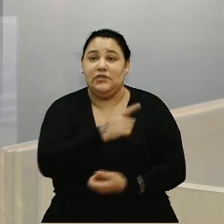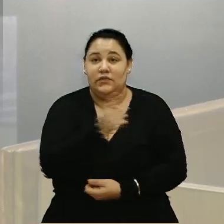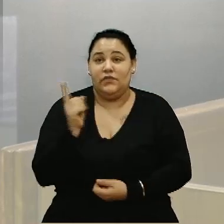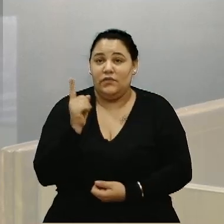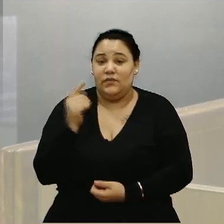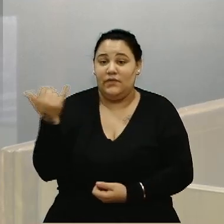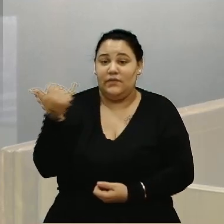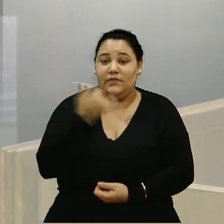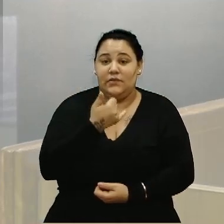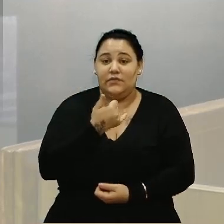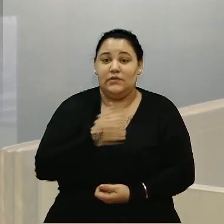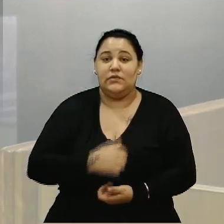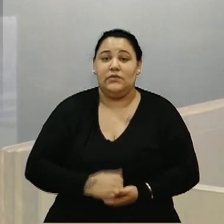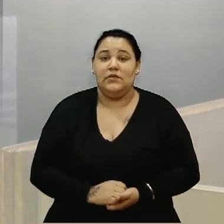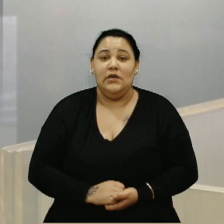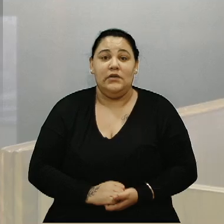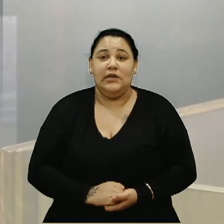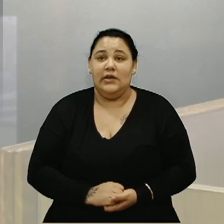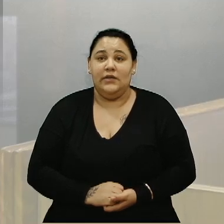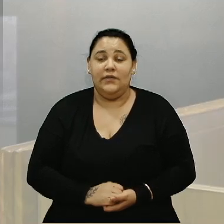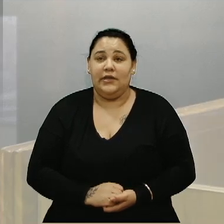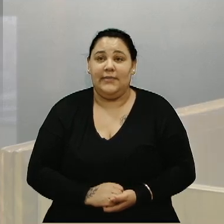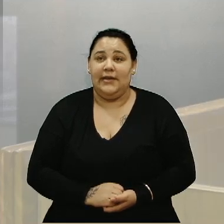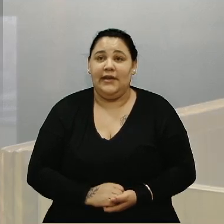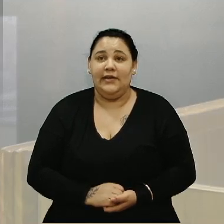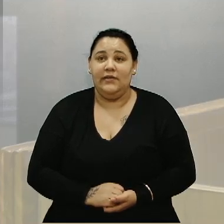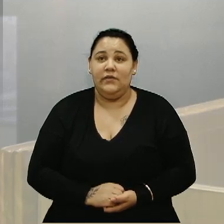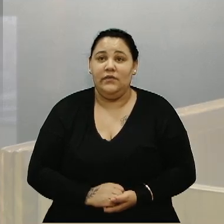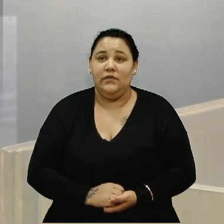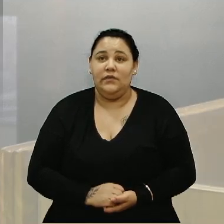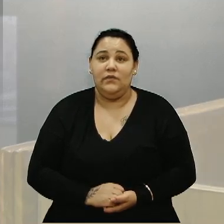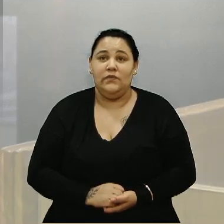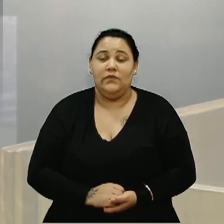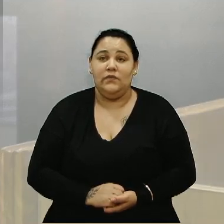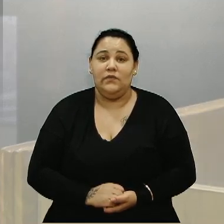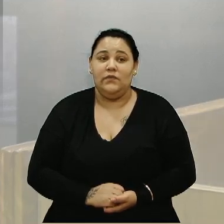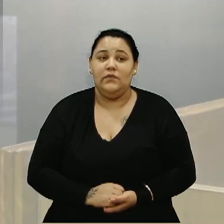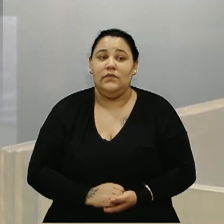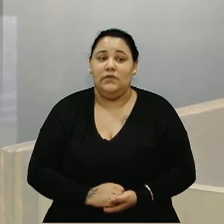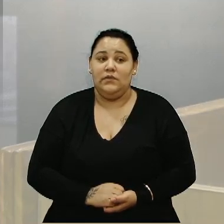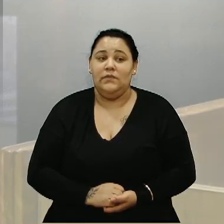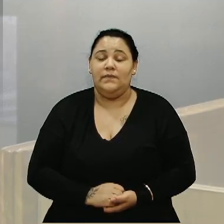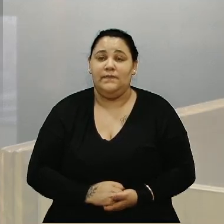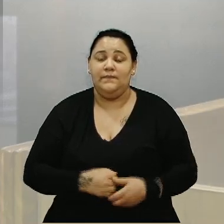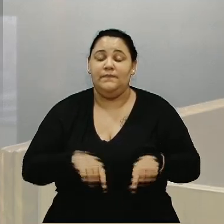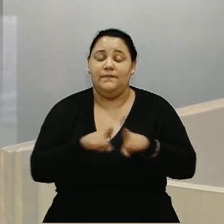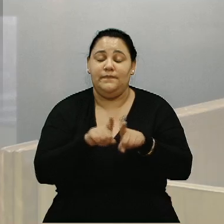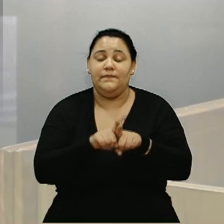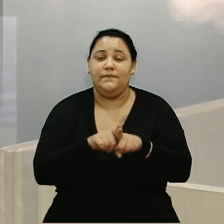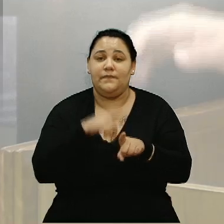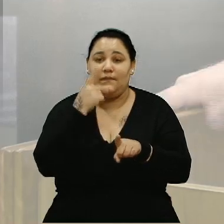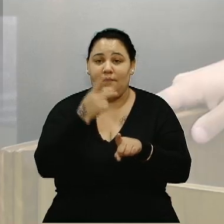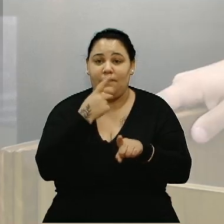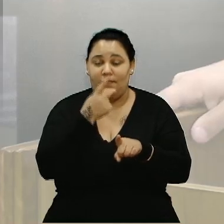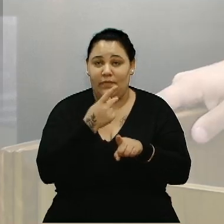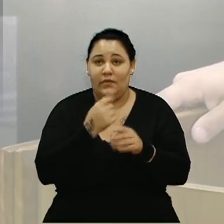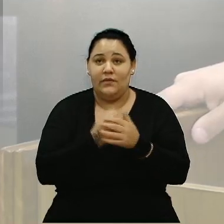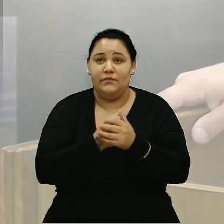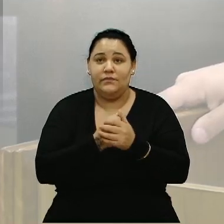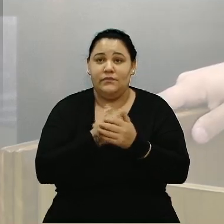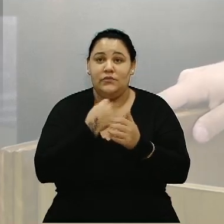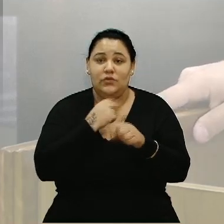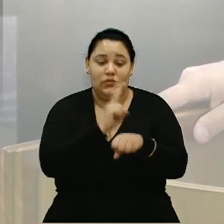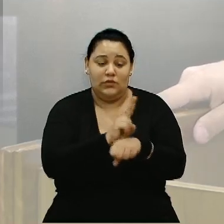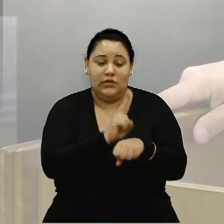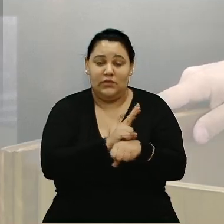para ela, né? Tendo em vista o que tem acontecido. Já falei inúmeras vezes. O mesmo apreço que o vereador Velocino